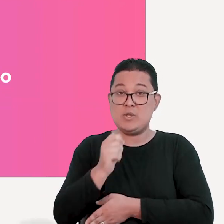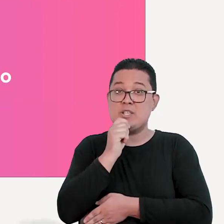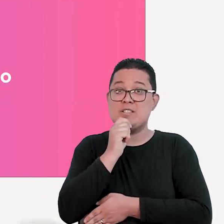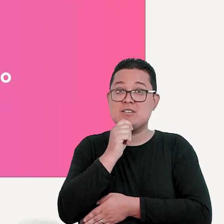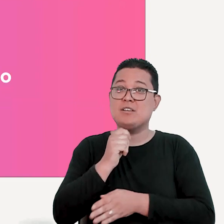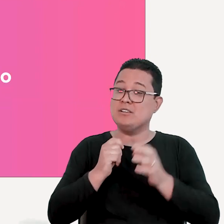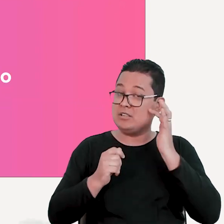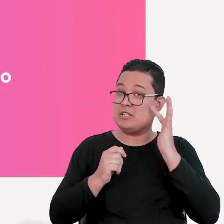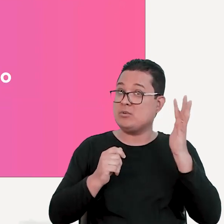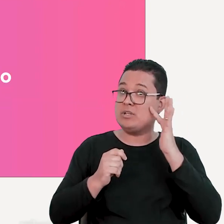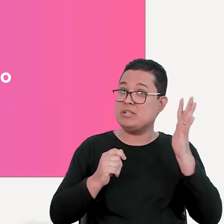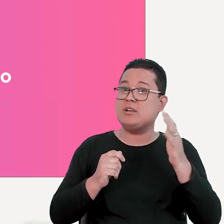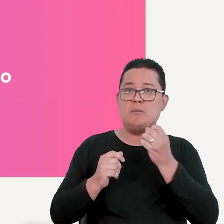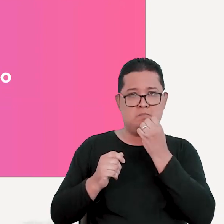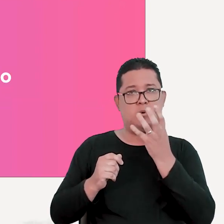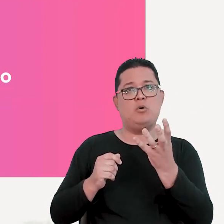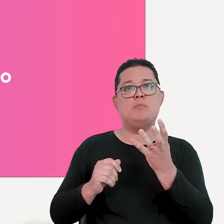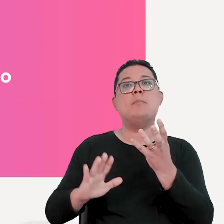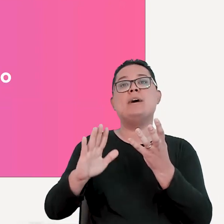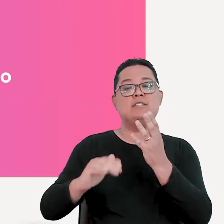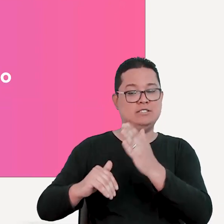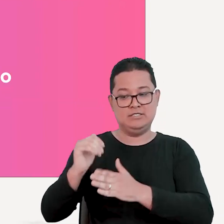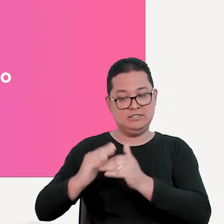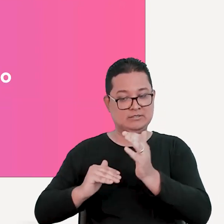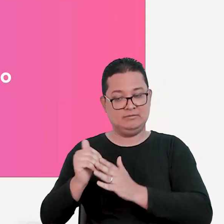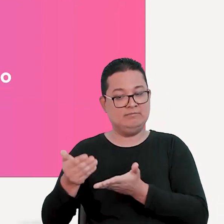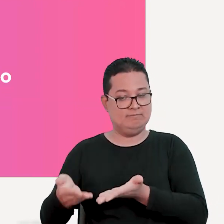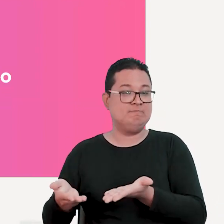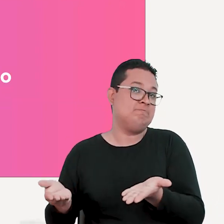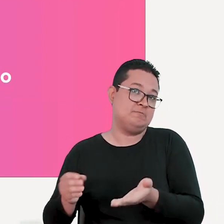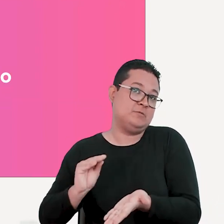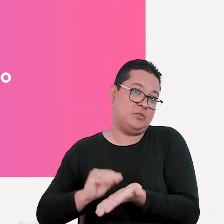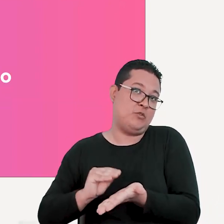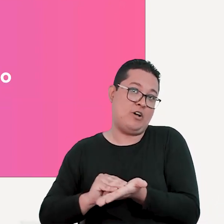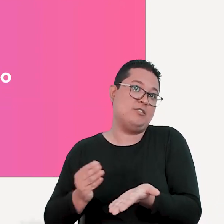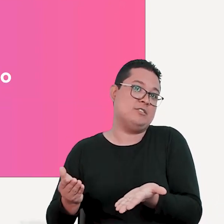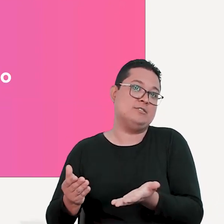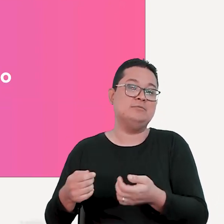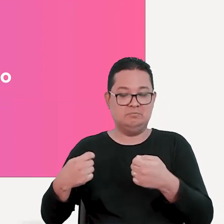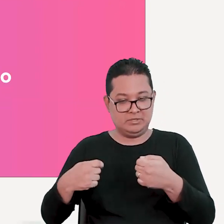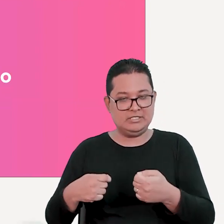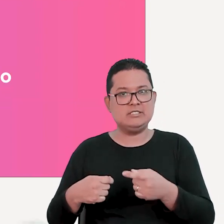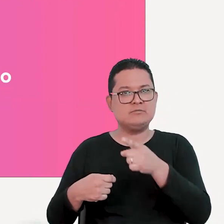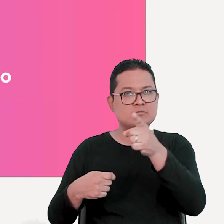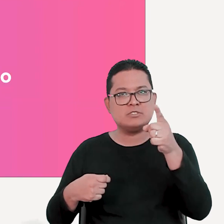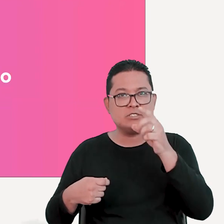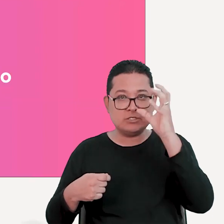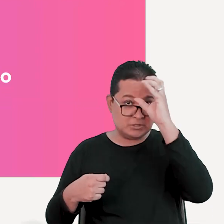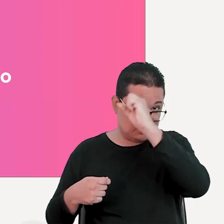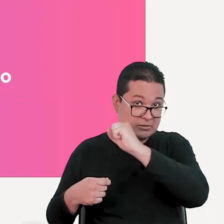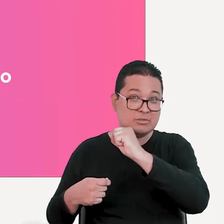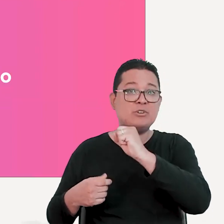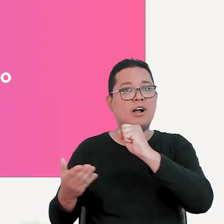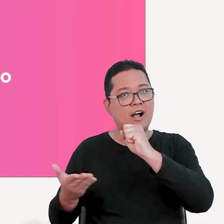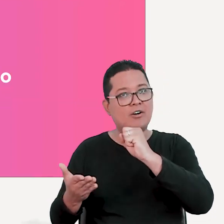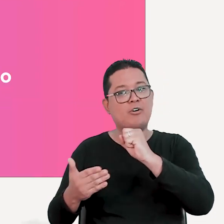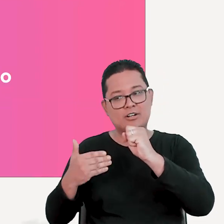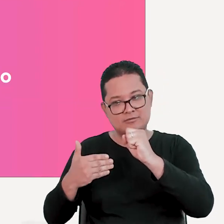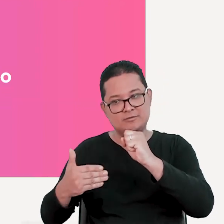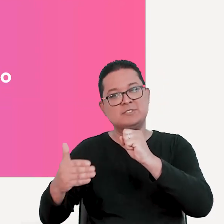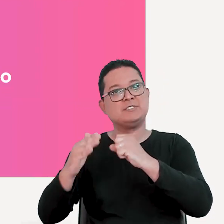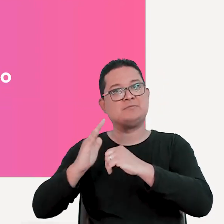que ela fica? Então a gente precisa começar a colocar sim em prática o que a gente lê, o que a gente ouve nas palestras, nos artigos e